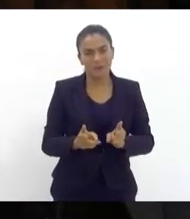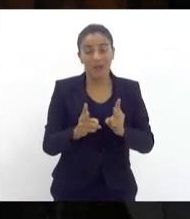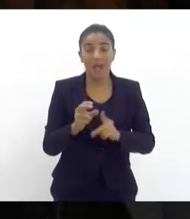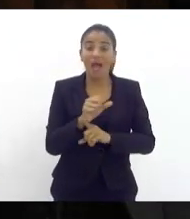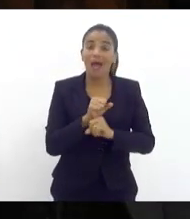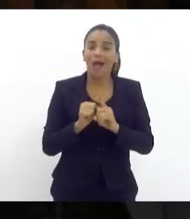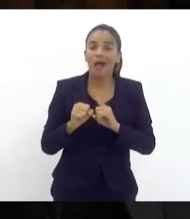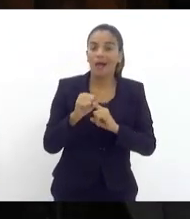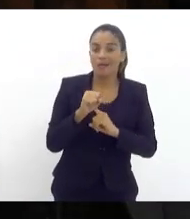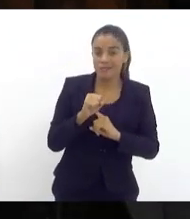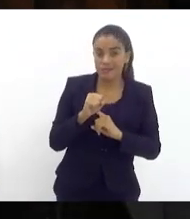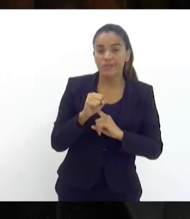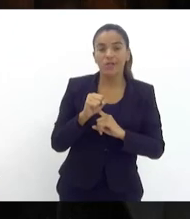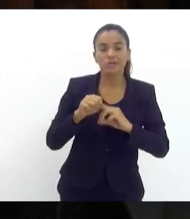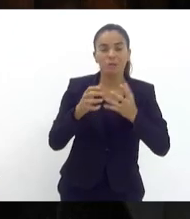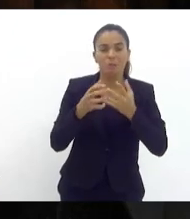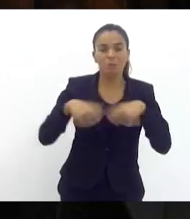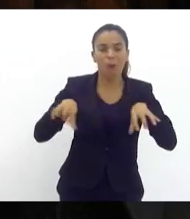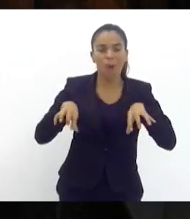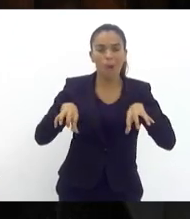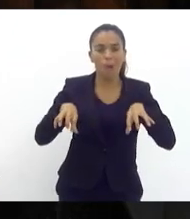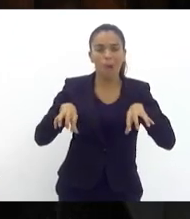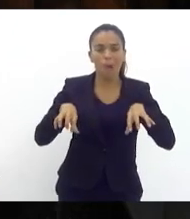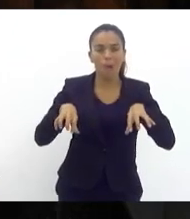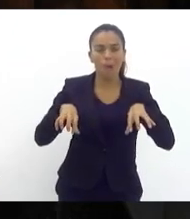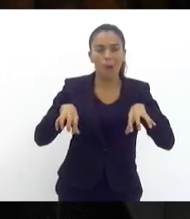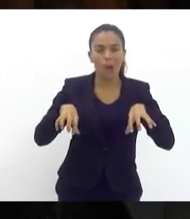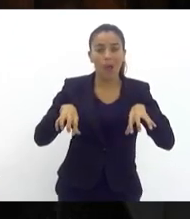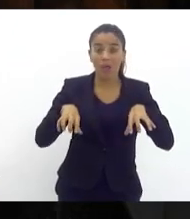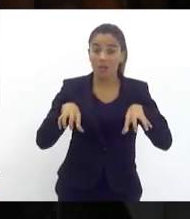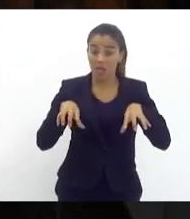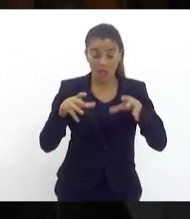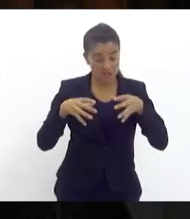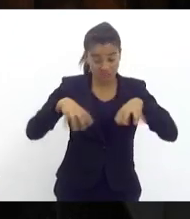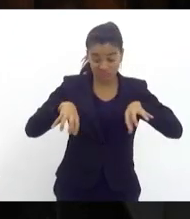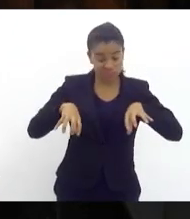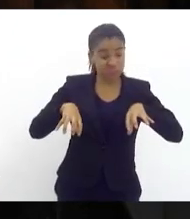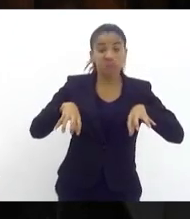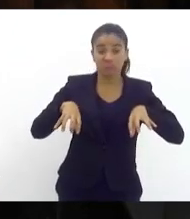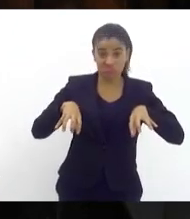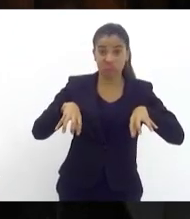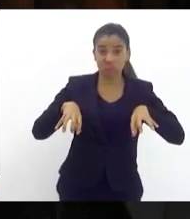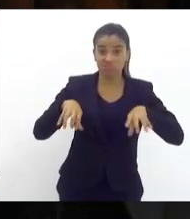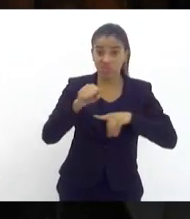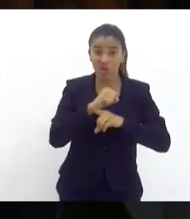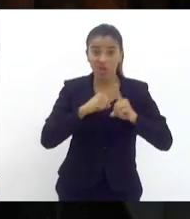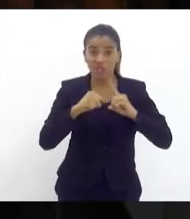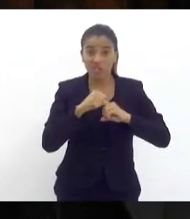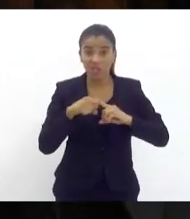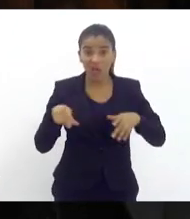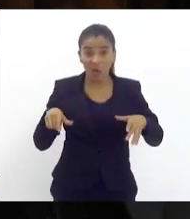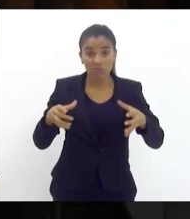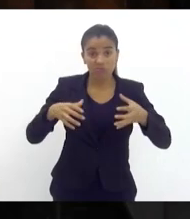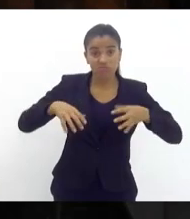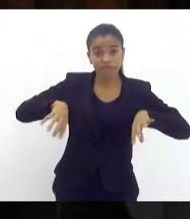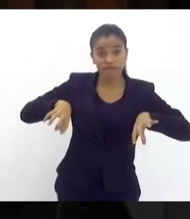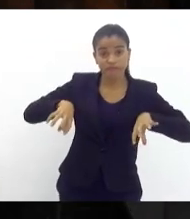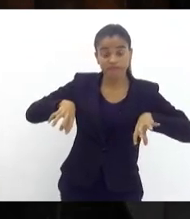sociedade polarizada e essa polinização muitas vezes